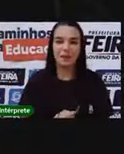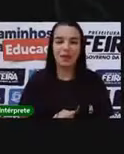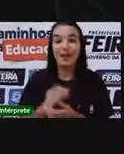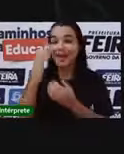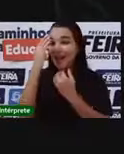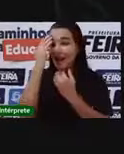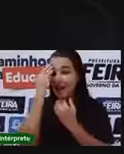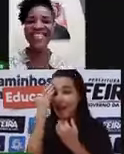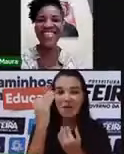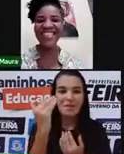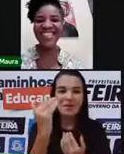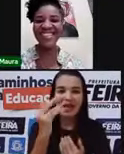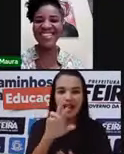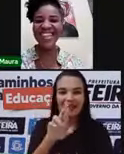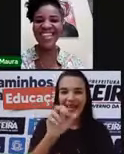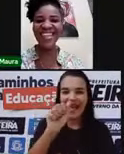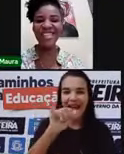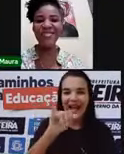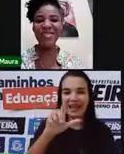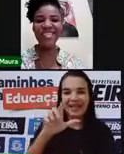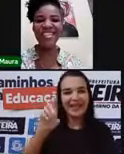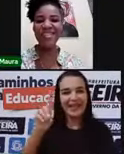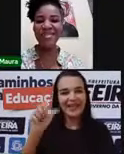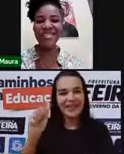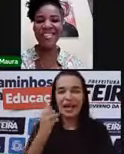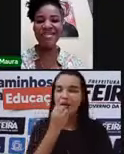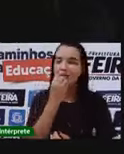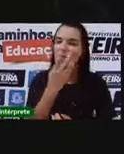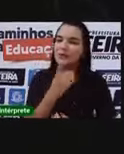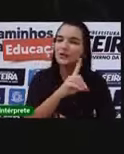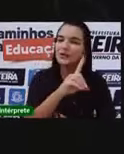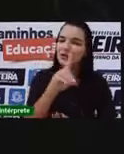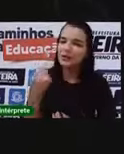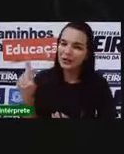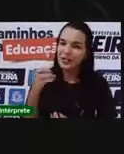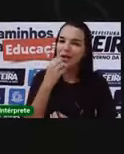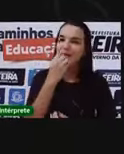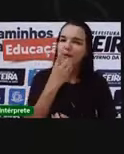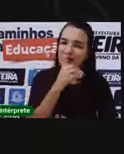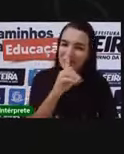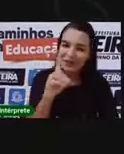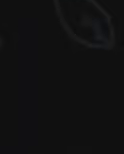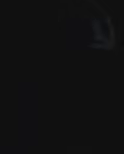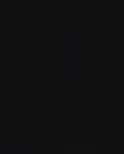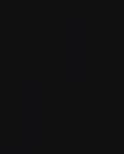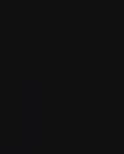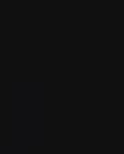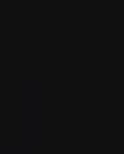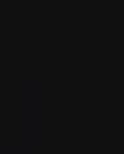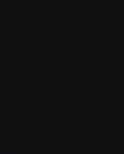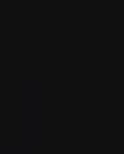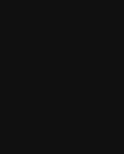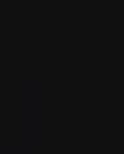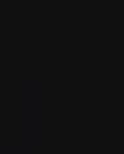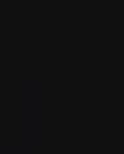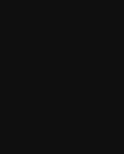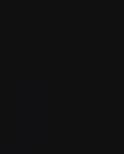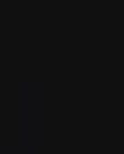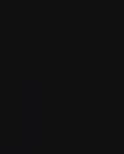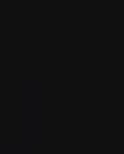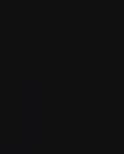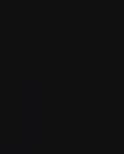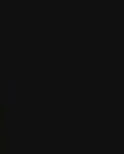Obrigada, Railda. Bom dia, gente. Bom dia, bom dia, bom dia. Uma alegria, uma honra